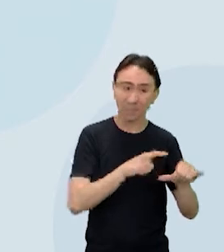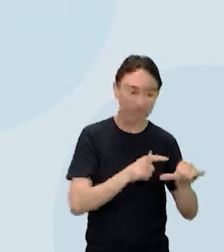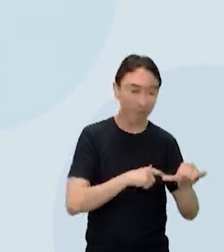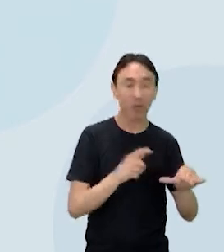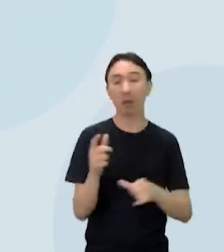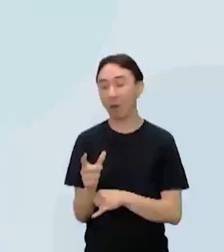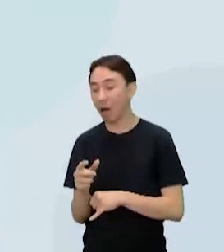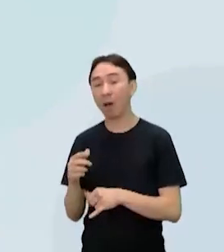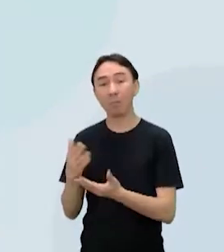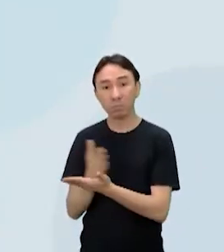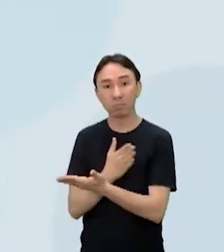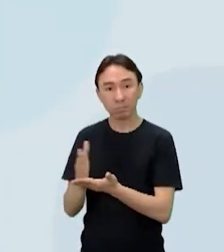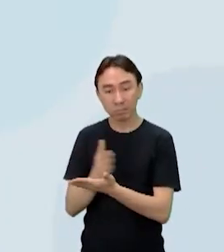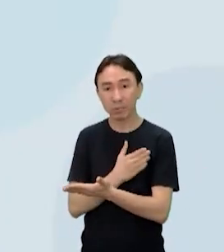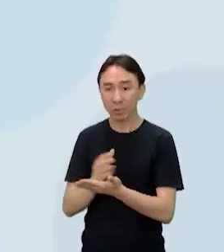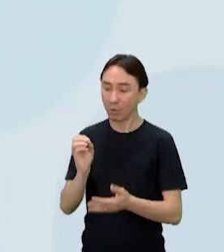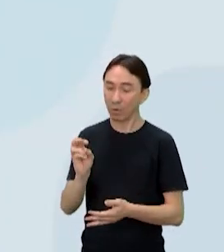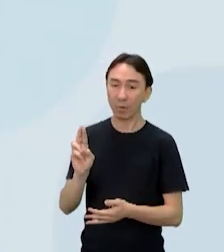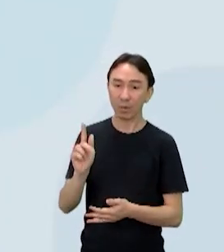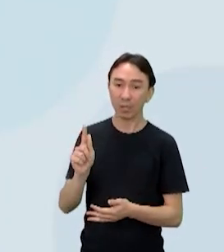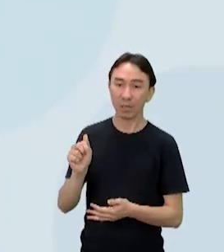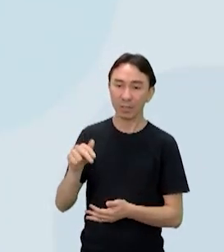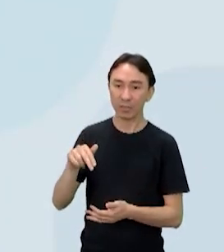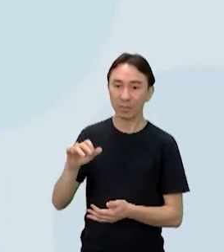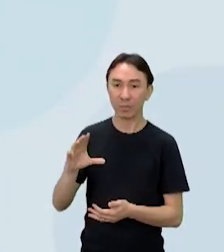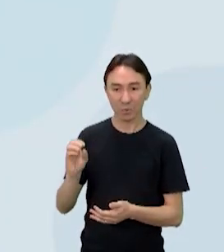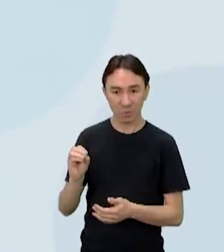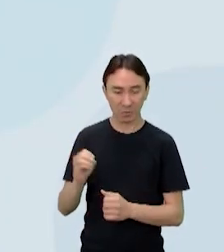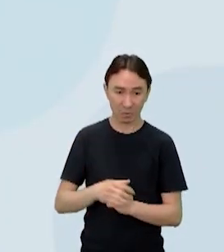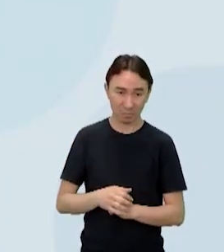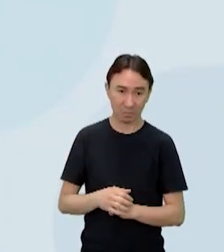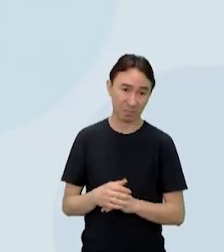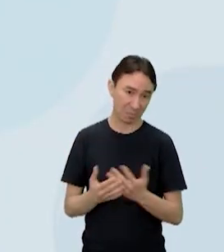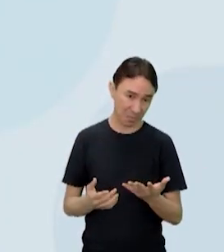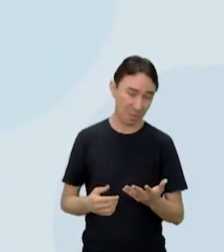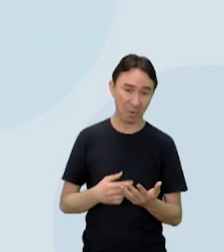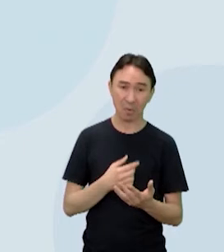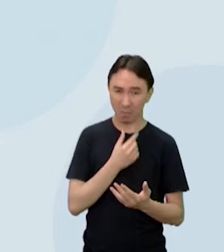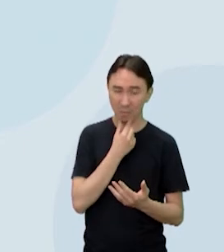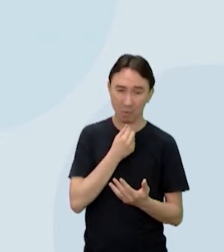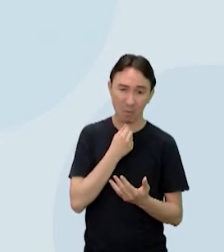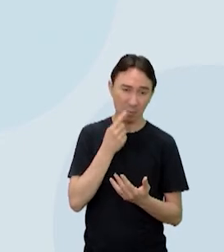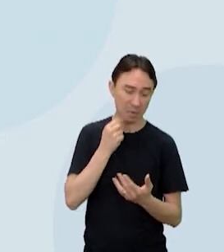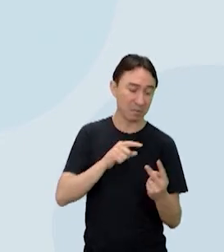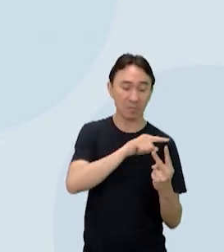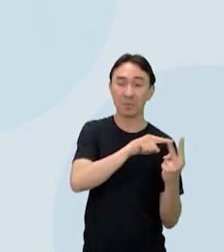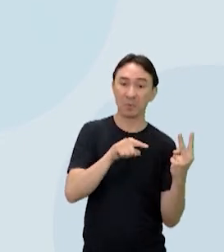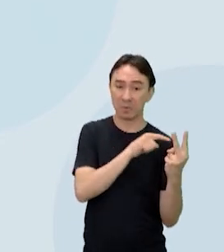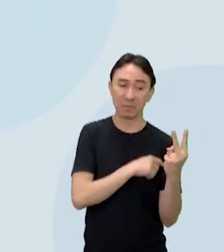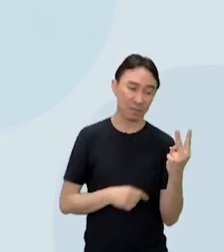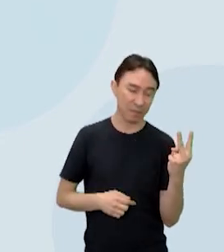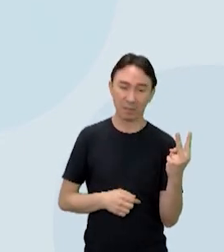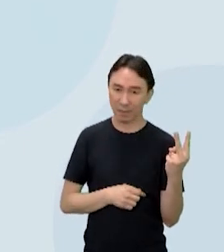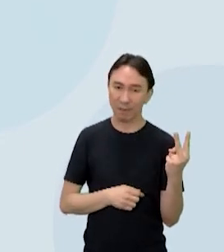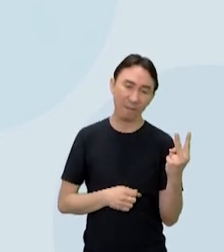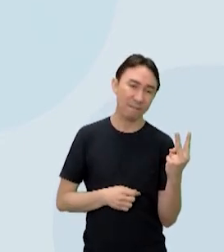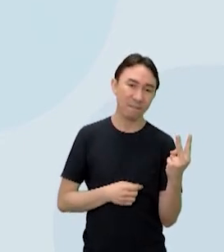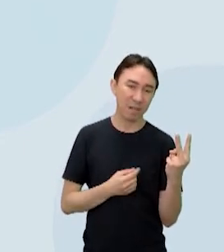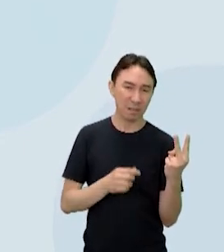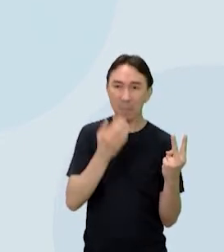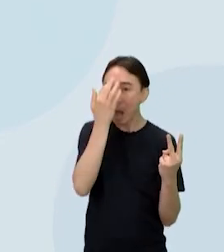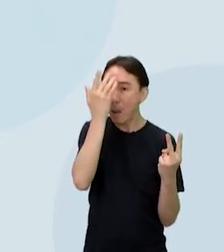compostos orgânicos. Então, esse foi o aparato que o Miller e Urey eles fizeram para comprovar então a